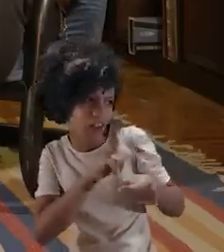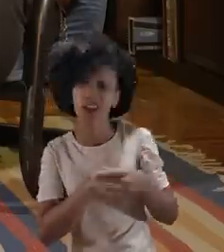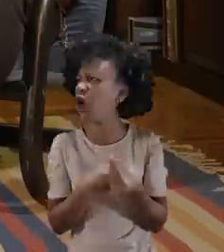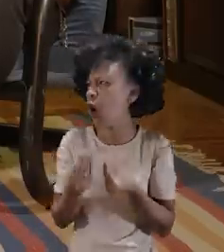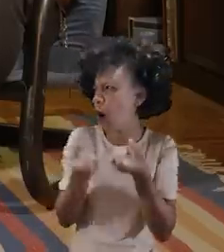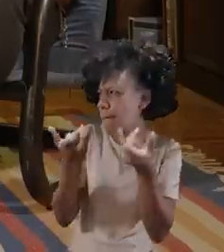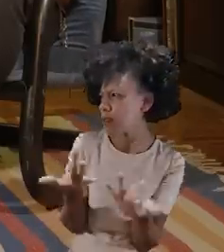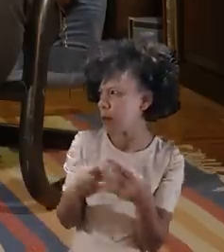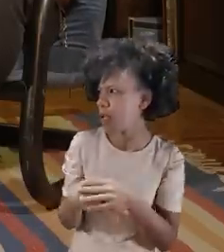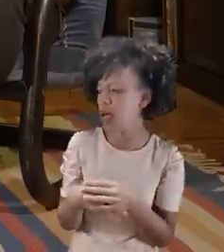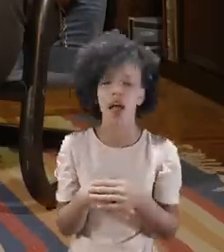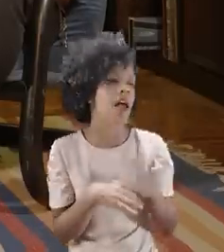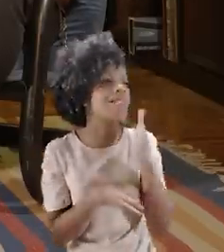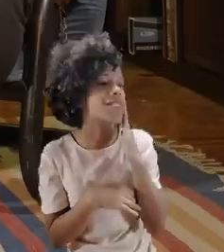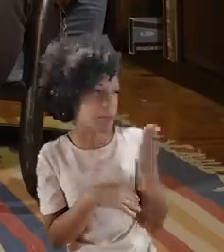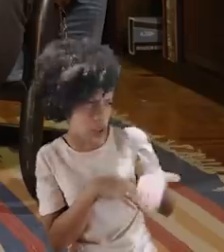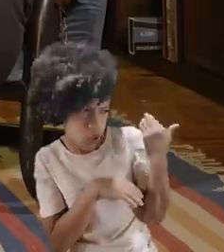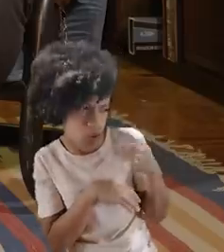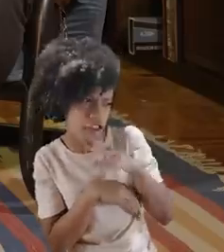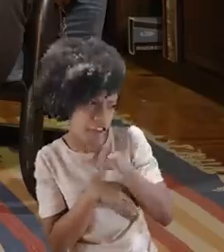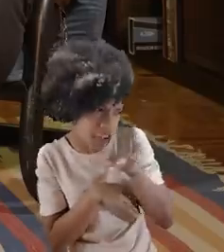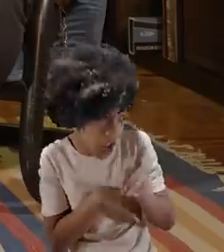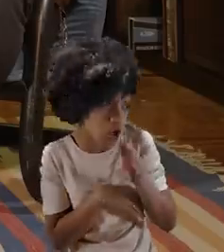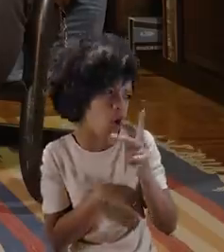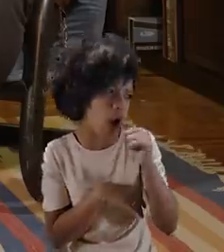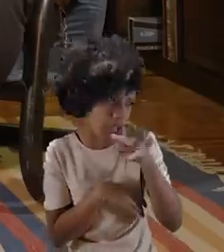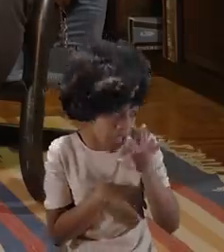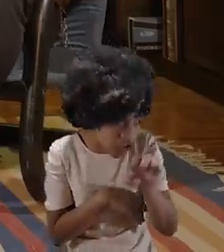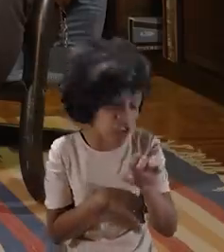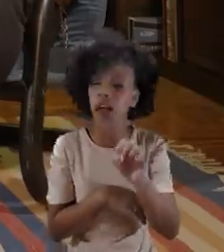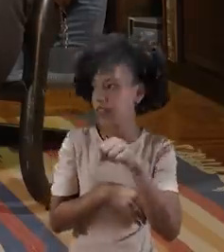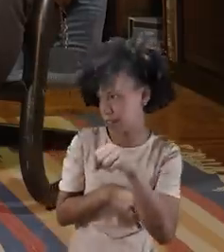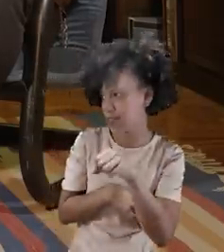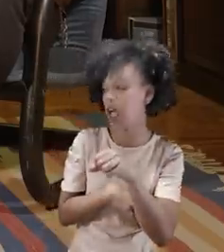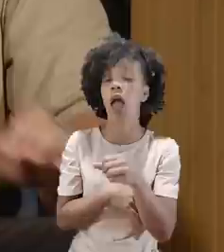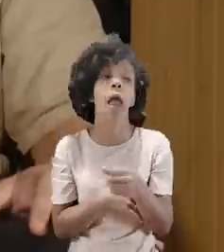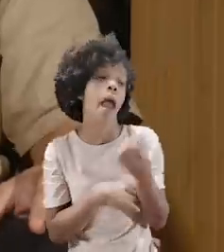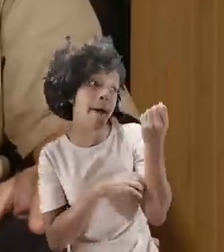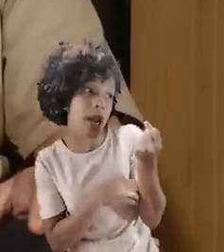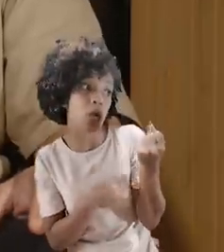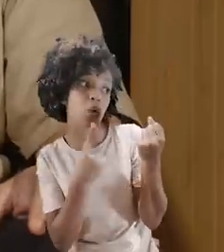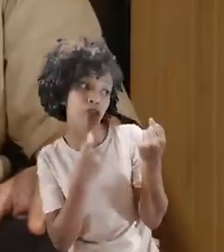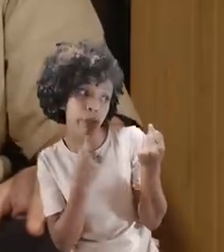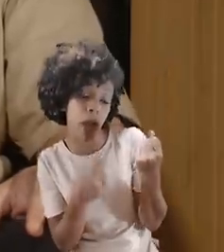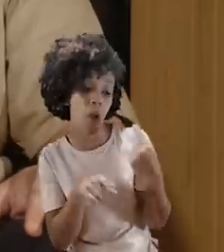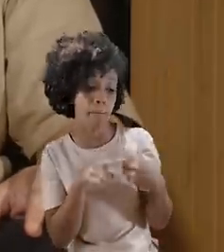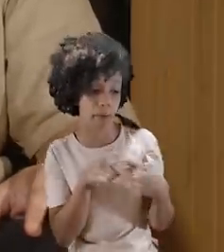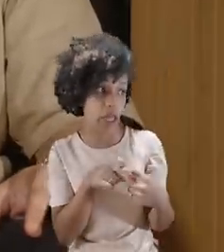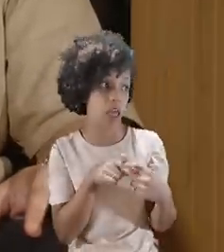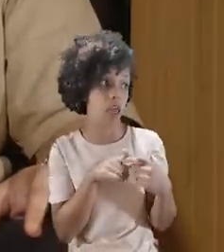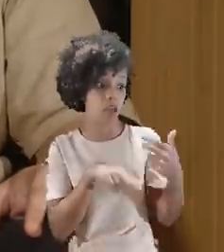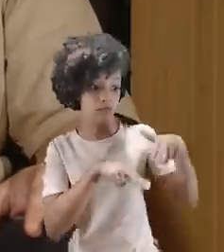velho oeste sabe o Barber Pole sim o foi vermelho e branco Era branco e vermelho porque era o cara que